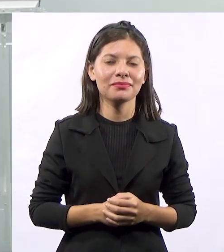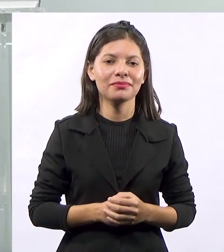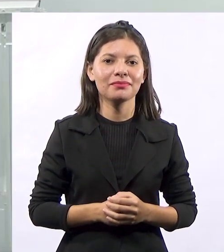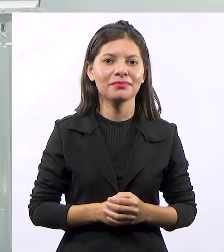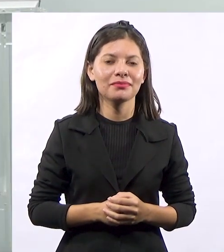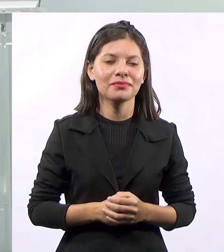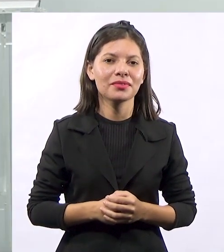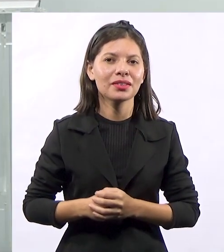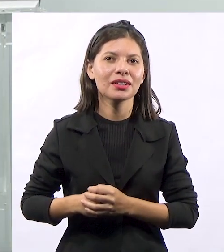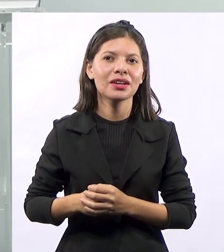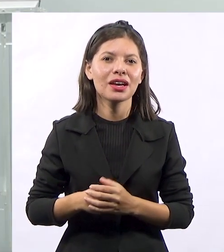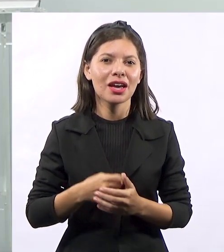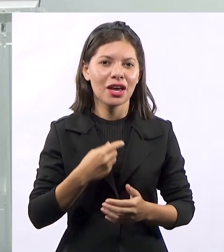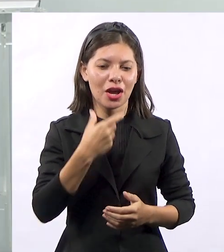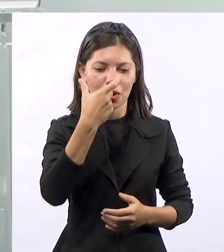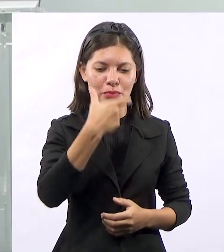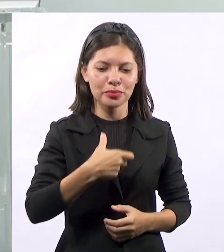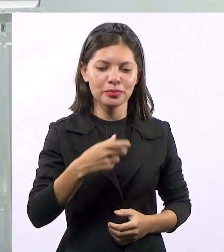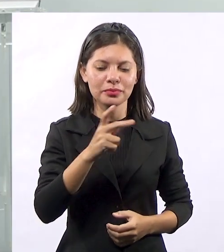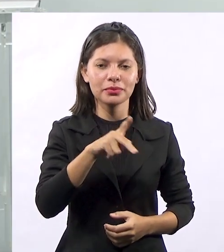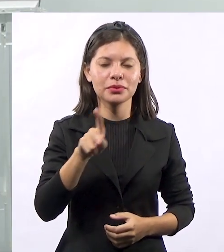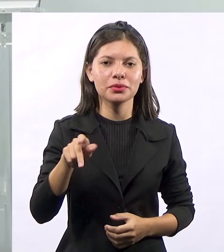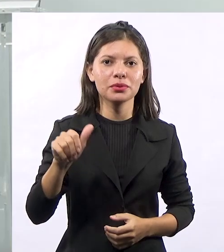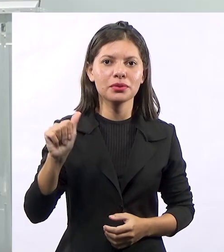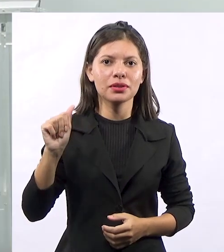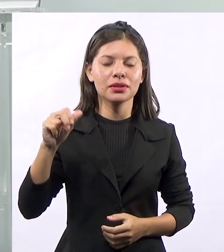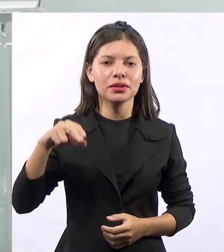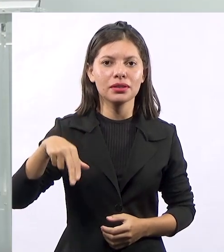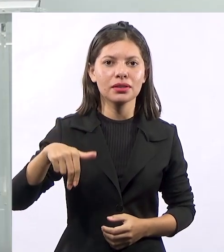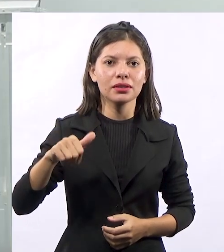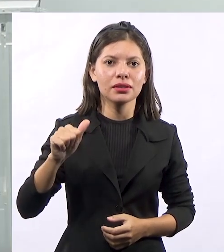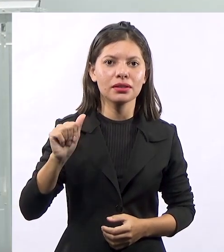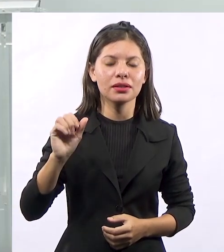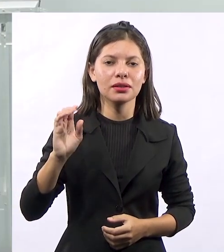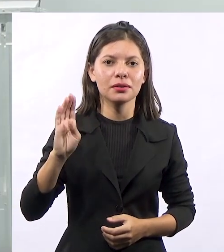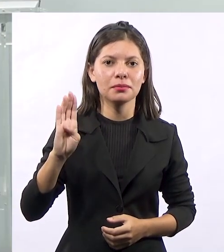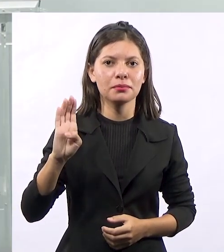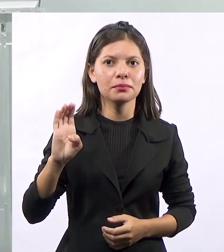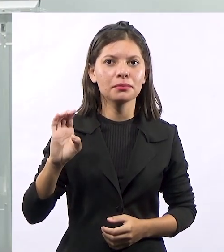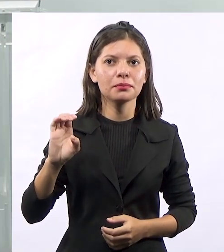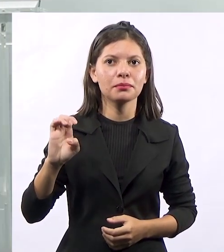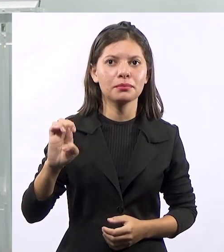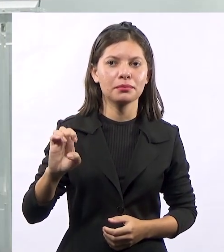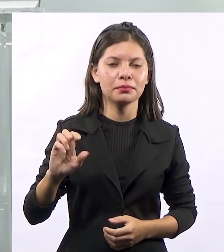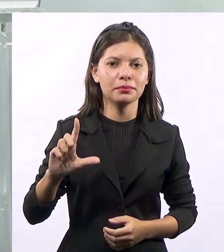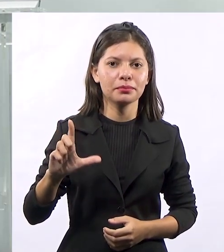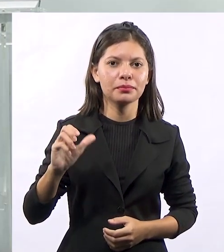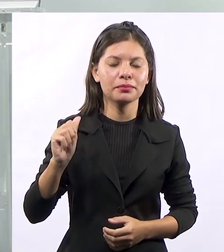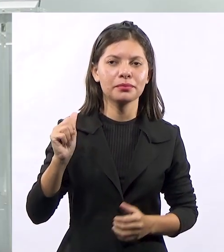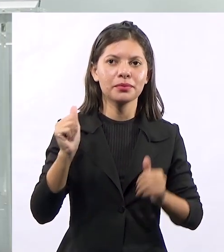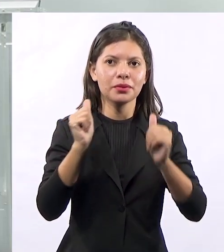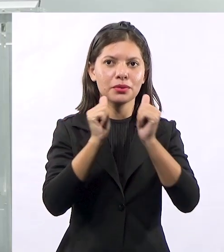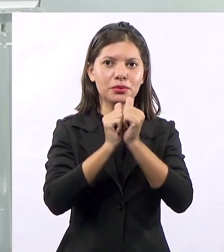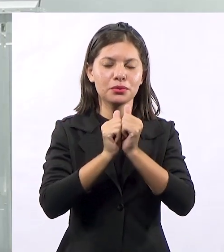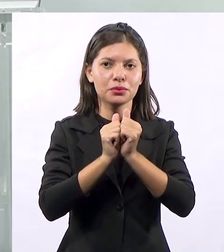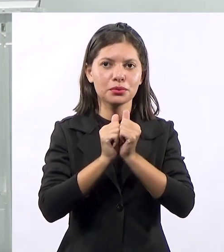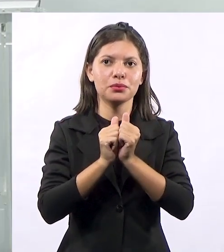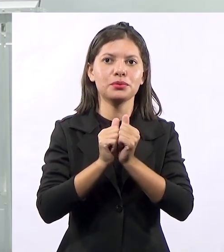Campus Porto Velho, Zona Norte. Eu sou a professora Anabela e juntinhos estamos na jornada